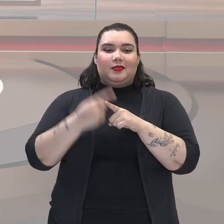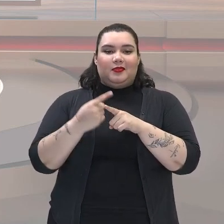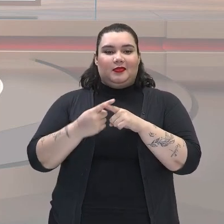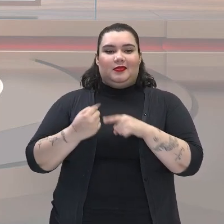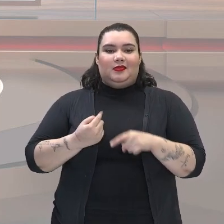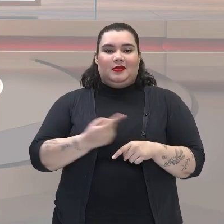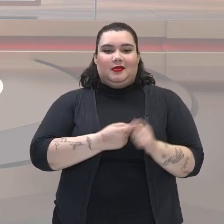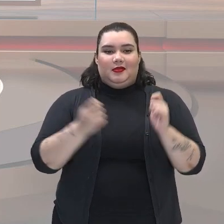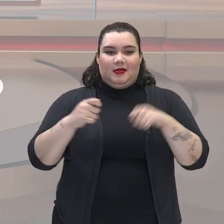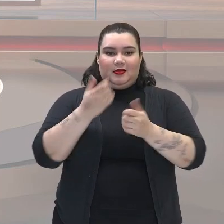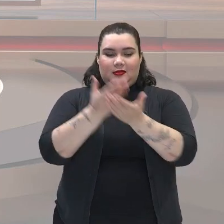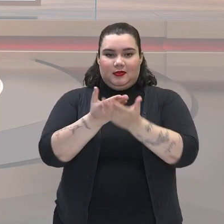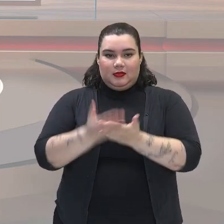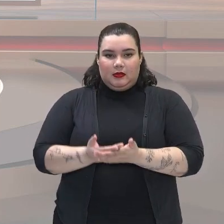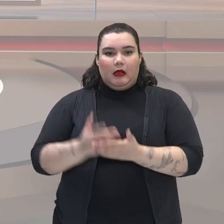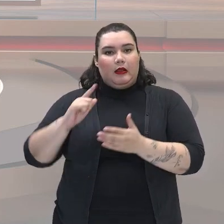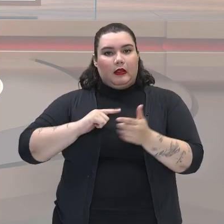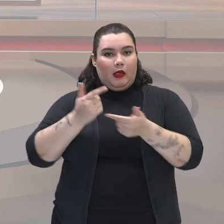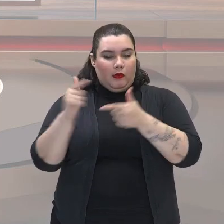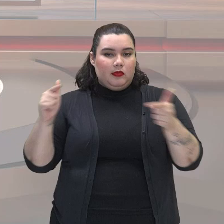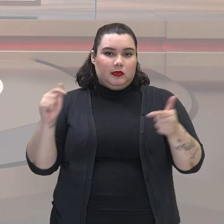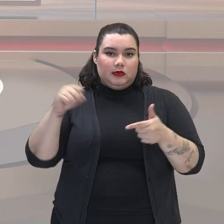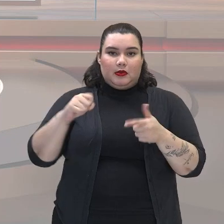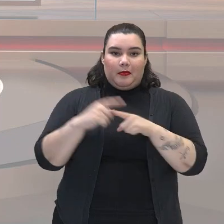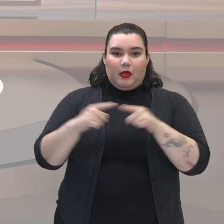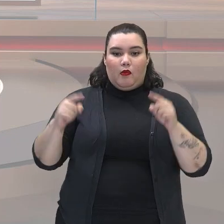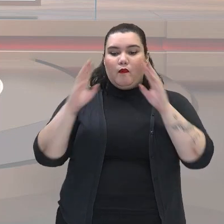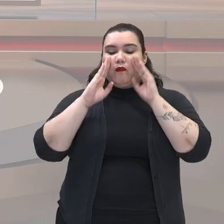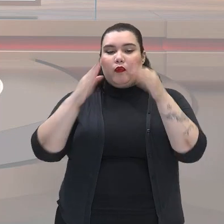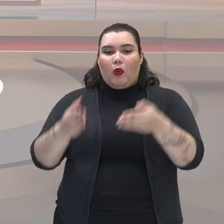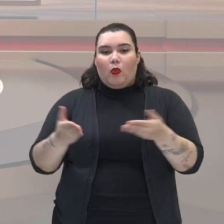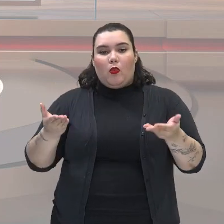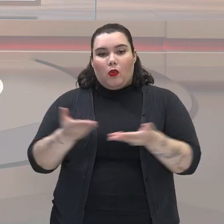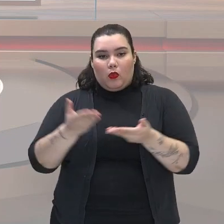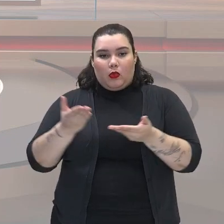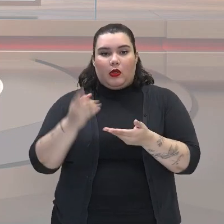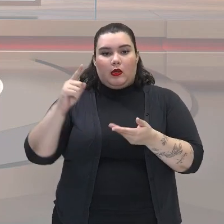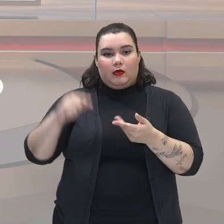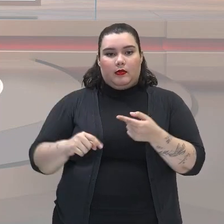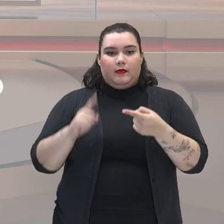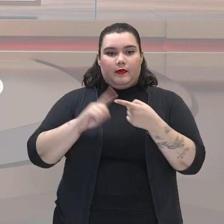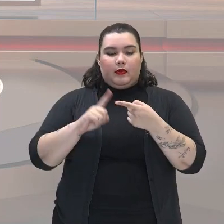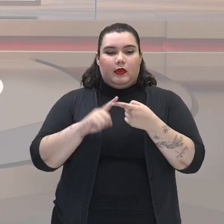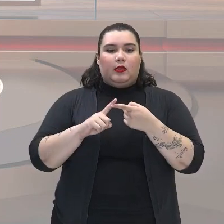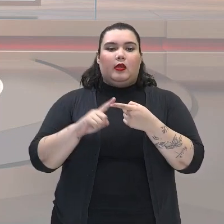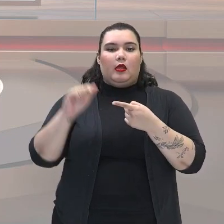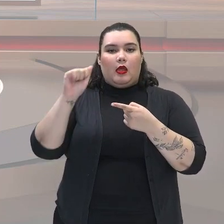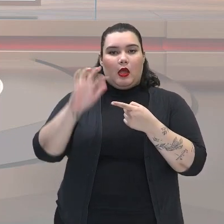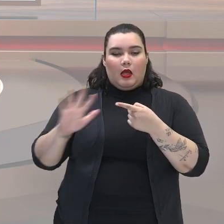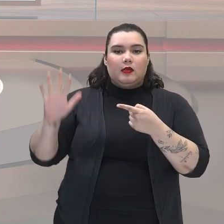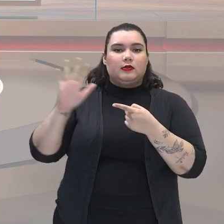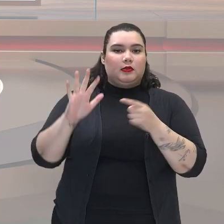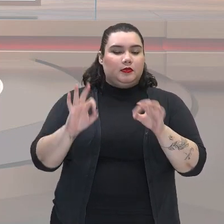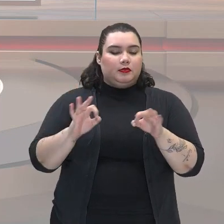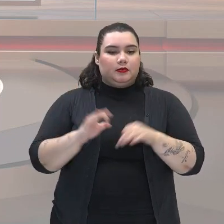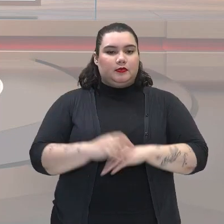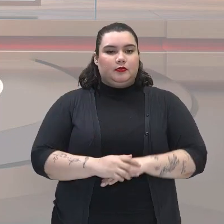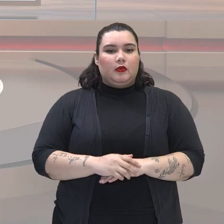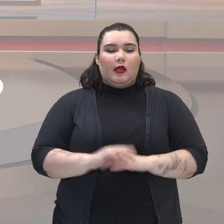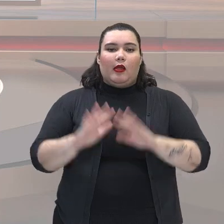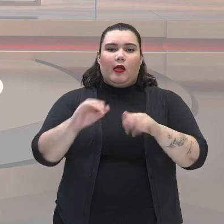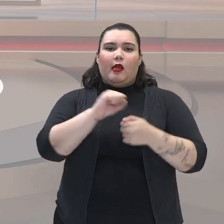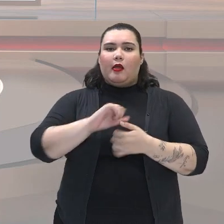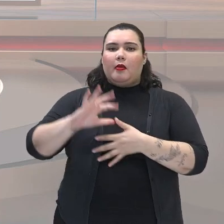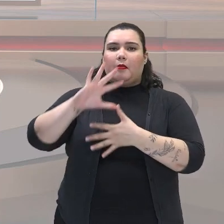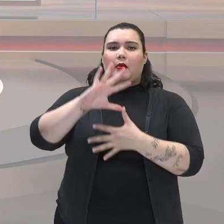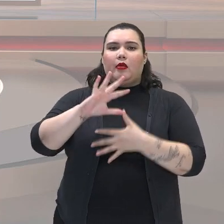nesse momento. Existiram outros, com toda certeza, mas os que mais se destacaram é o caso da Ásia. E nas Américas, o